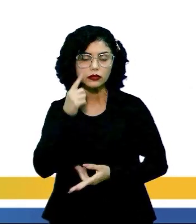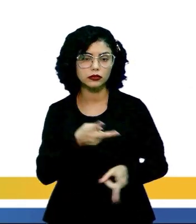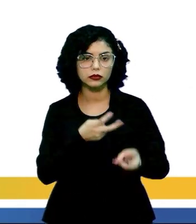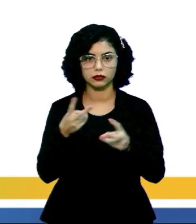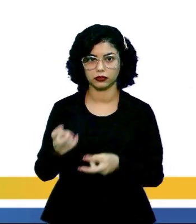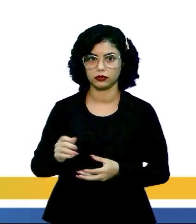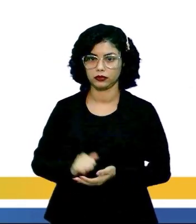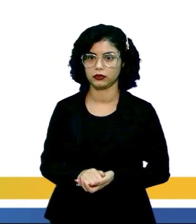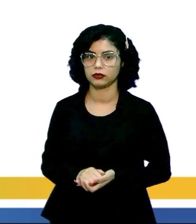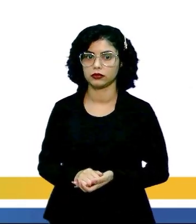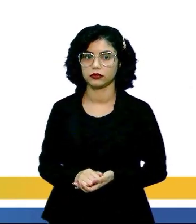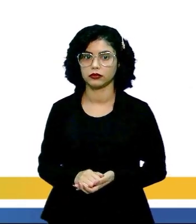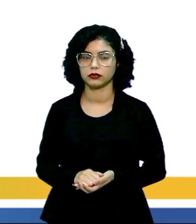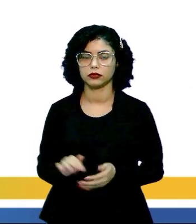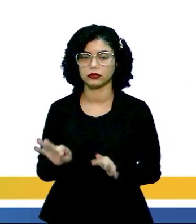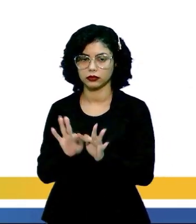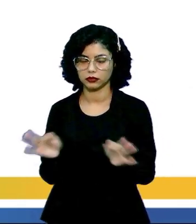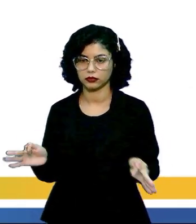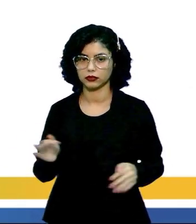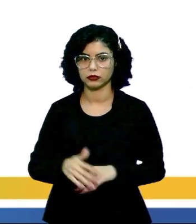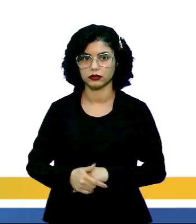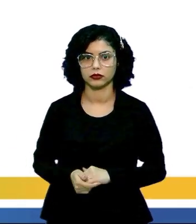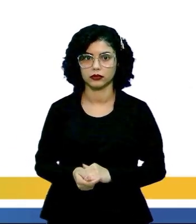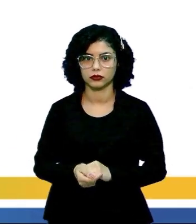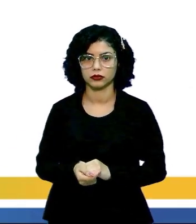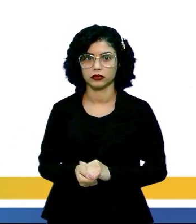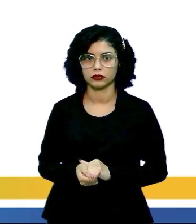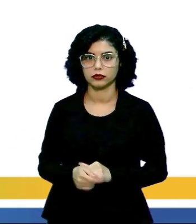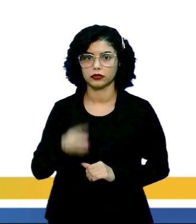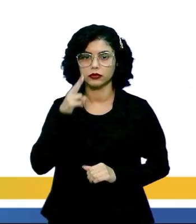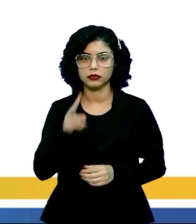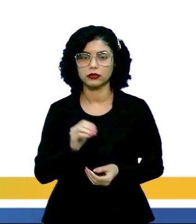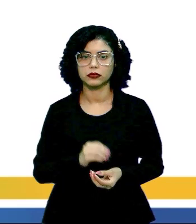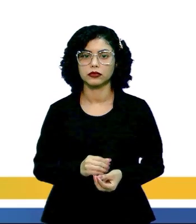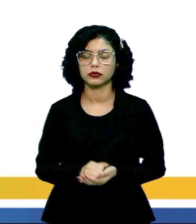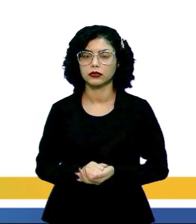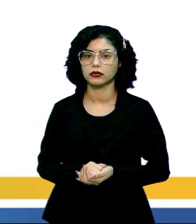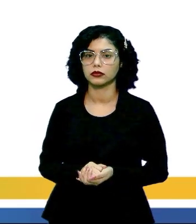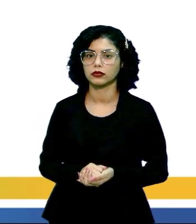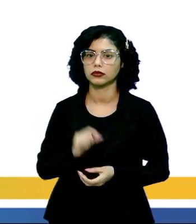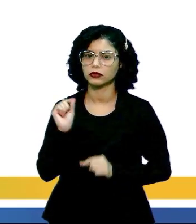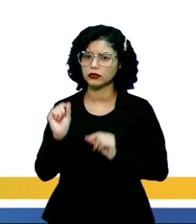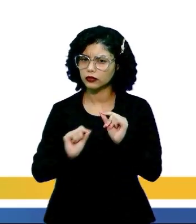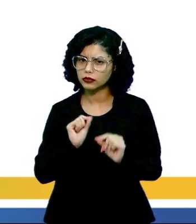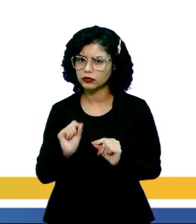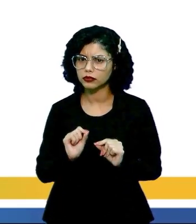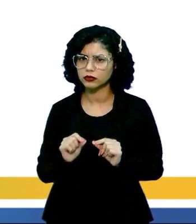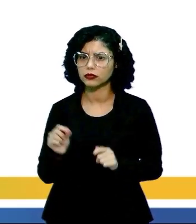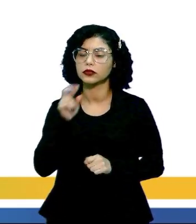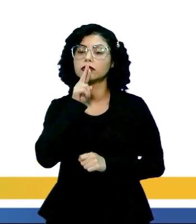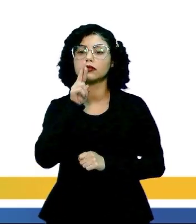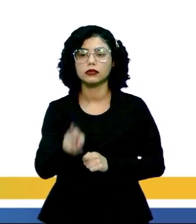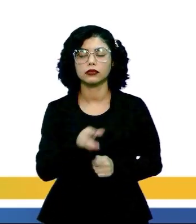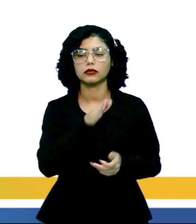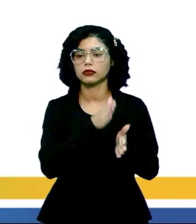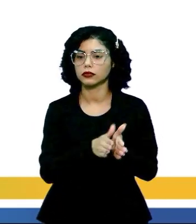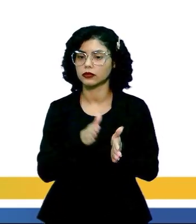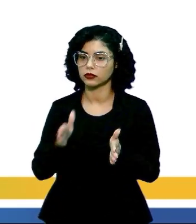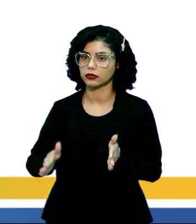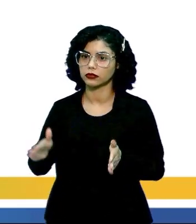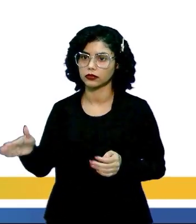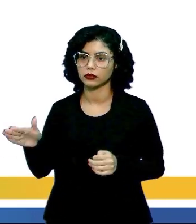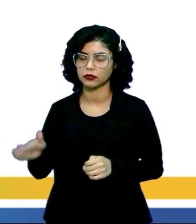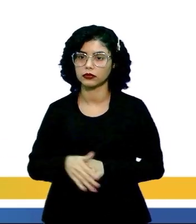Observa bem como é bem simples. Vamos ver como isso funciona fazendo este